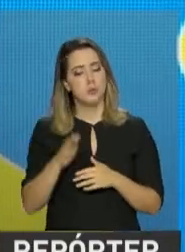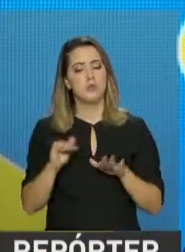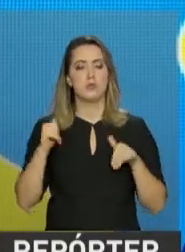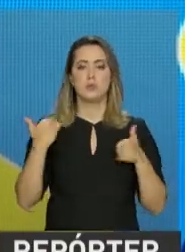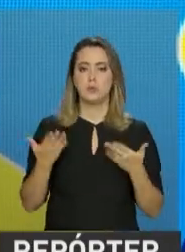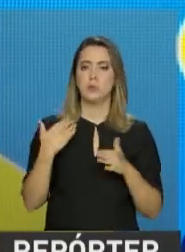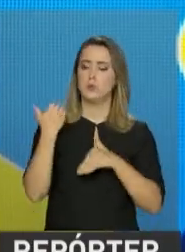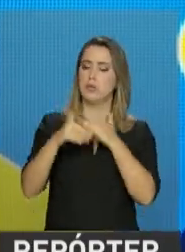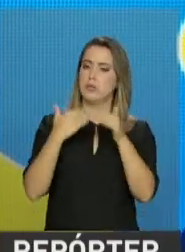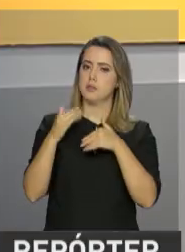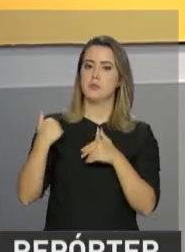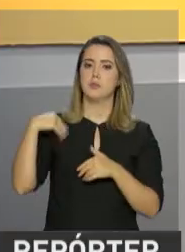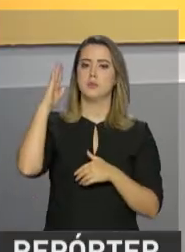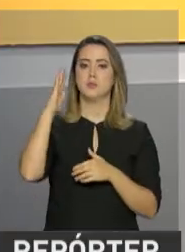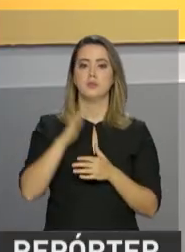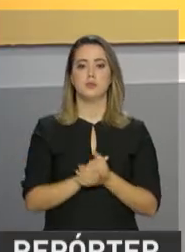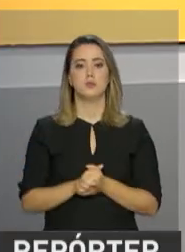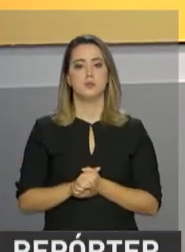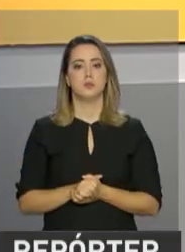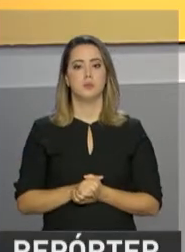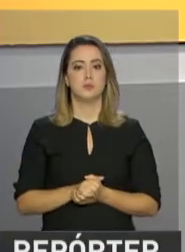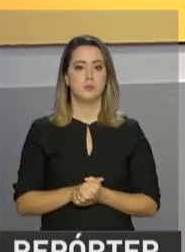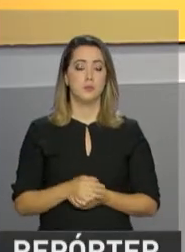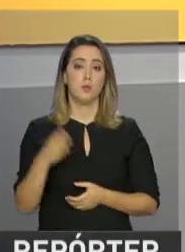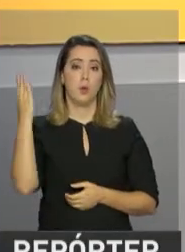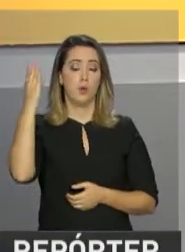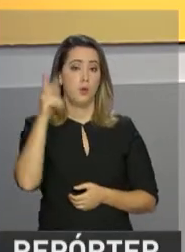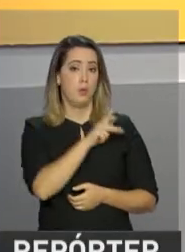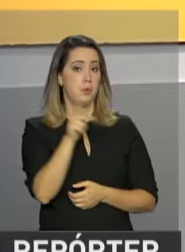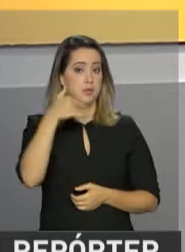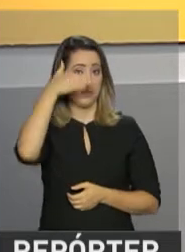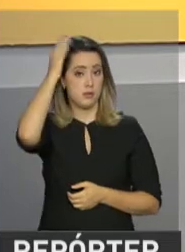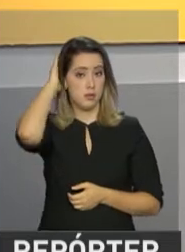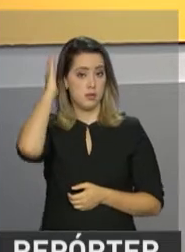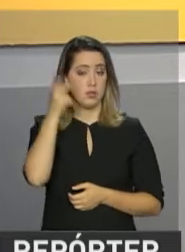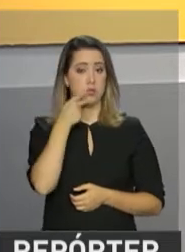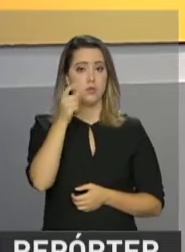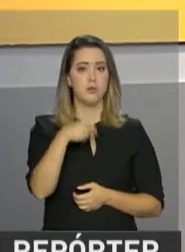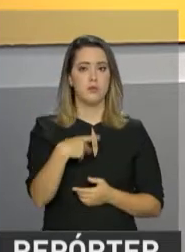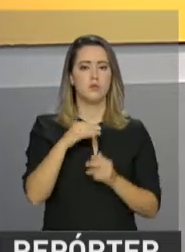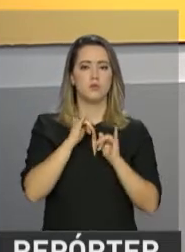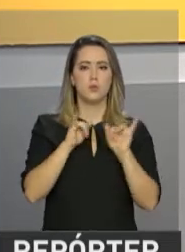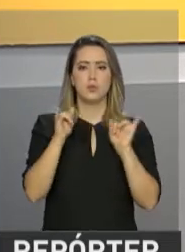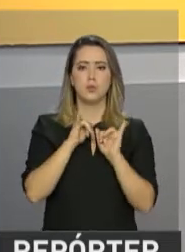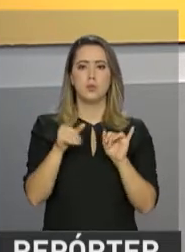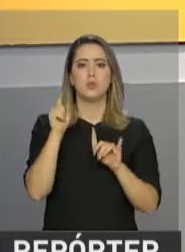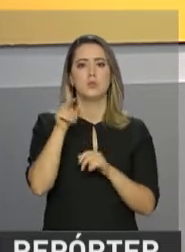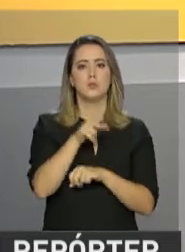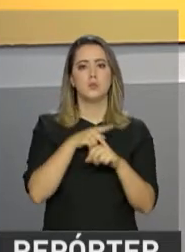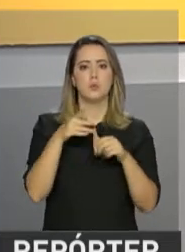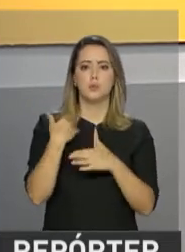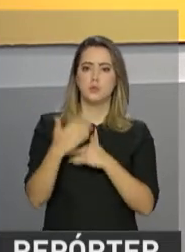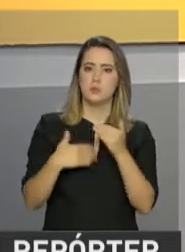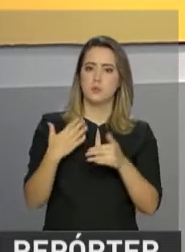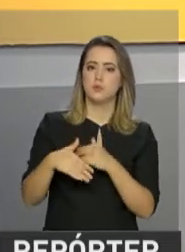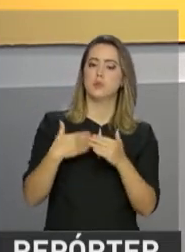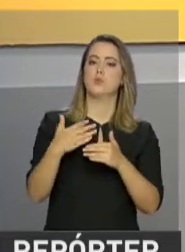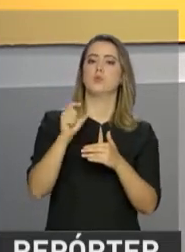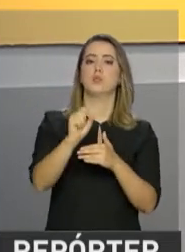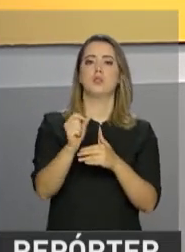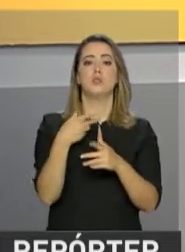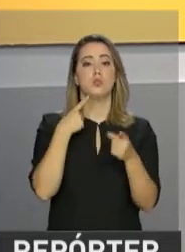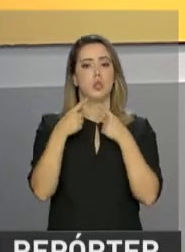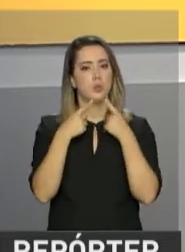isso crescer mais ainda o presidente michel temer lembrou durante o lançamento do programa que o país vai continuar avançando